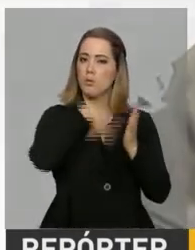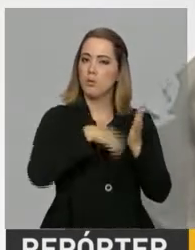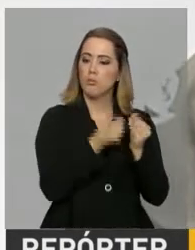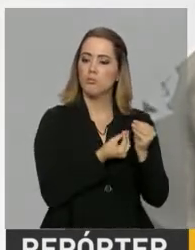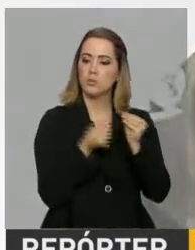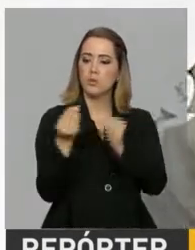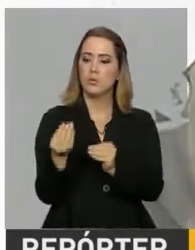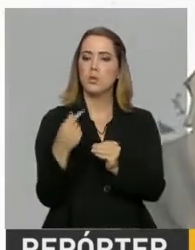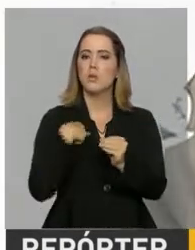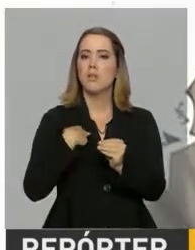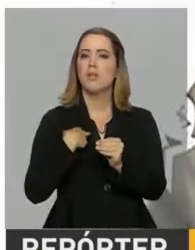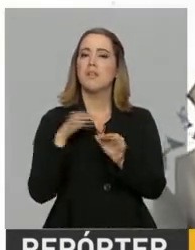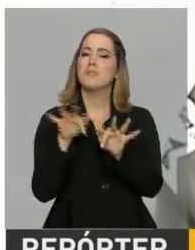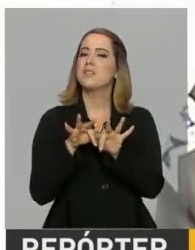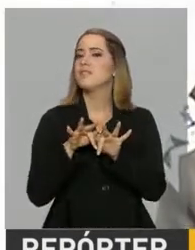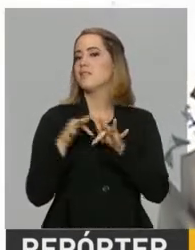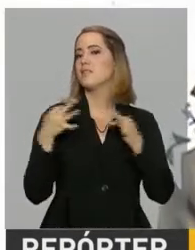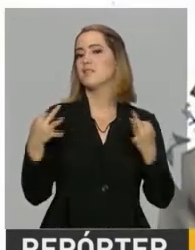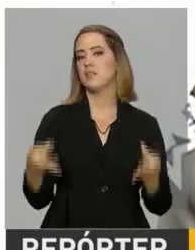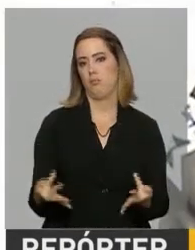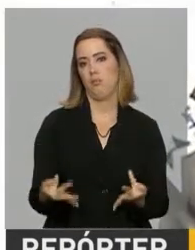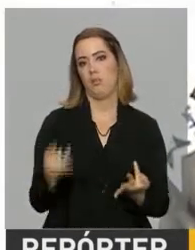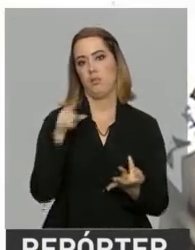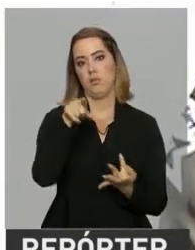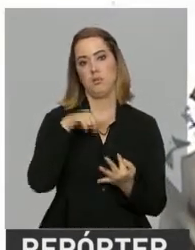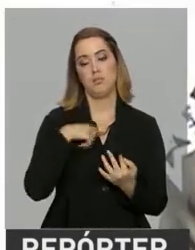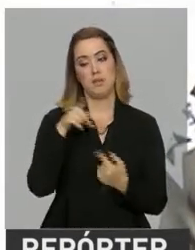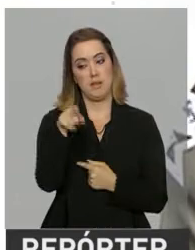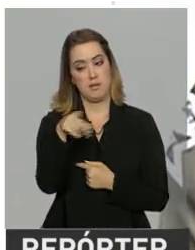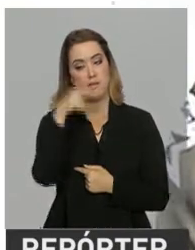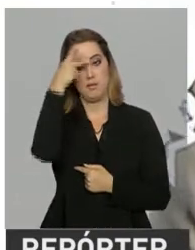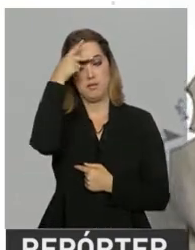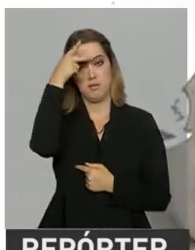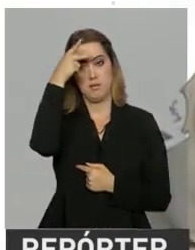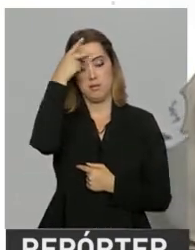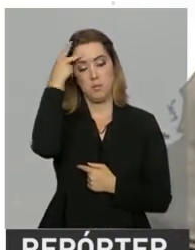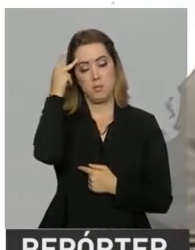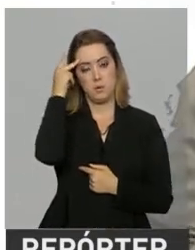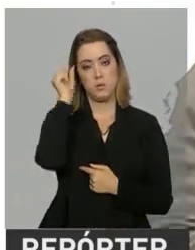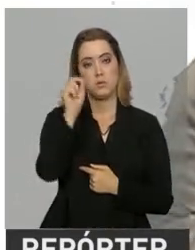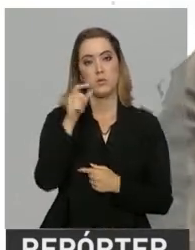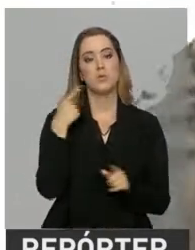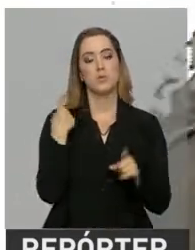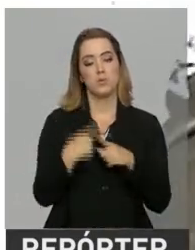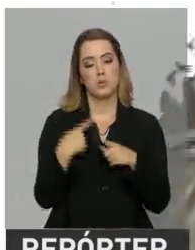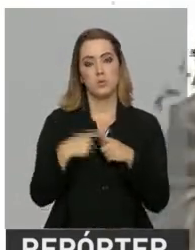a burocracia é mais lendea e